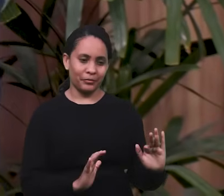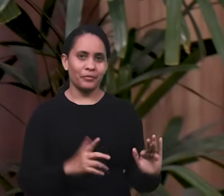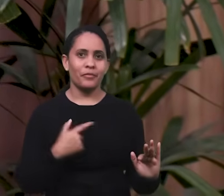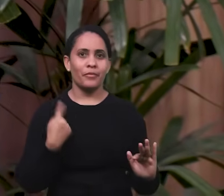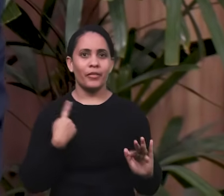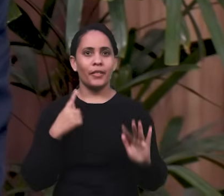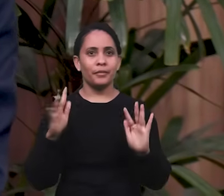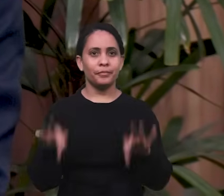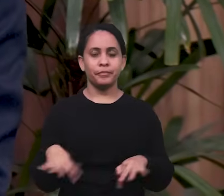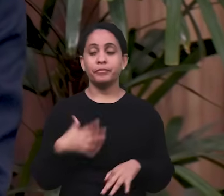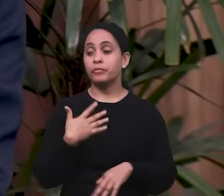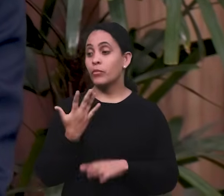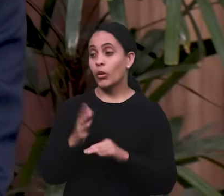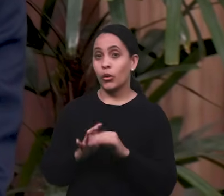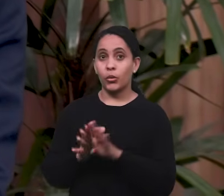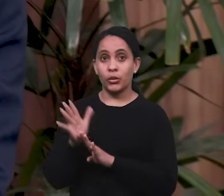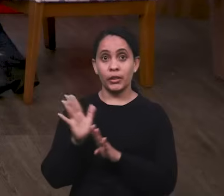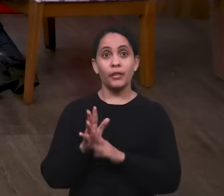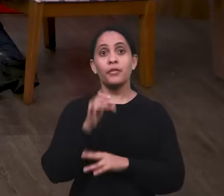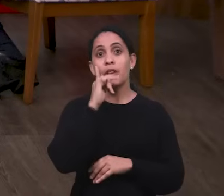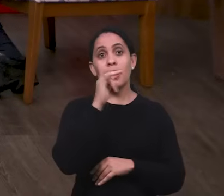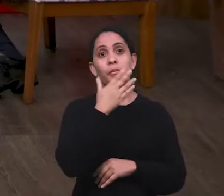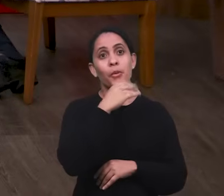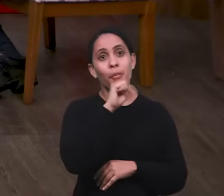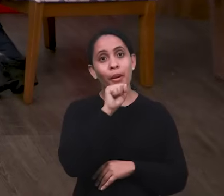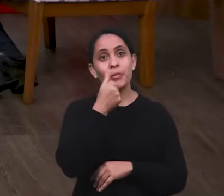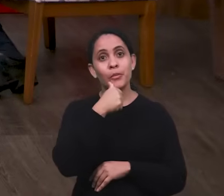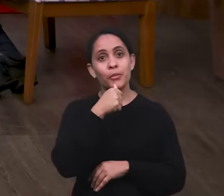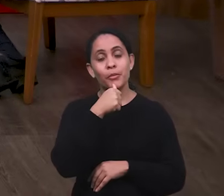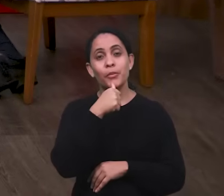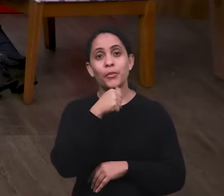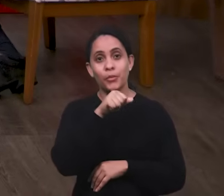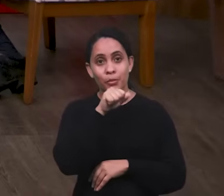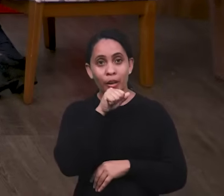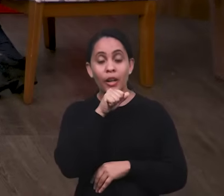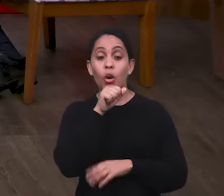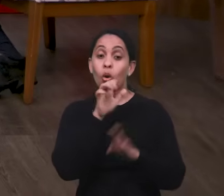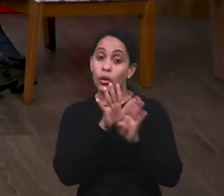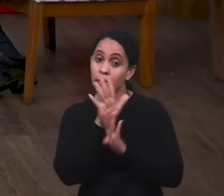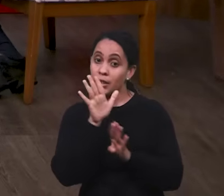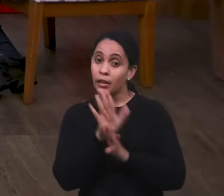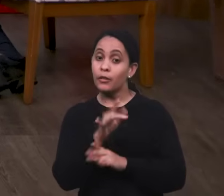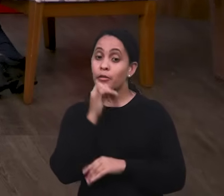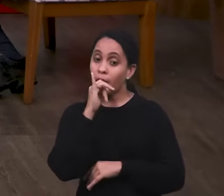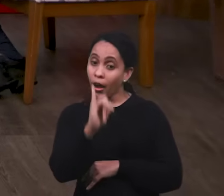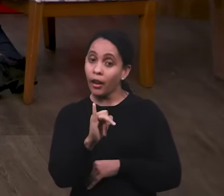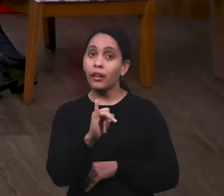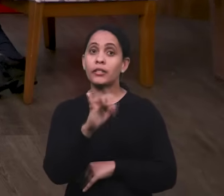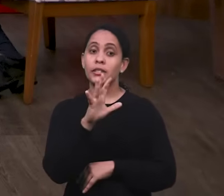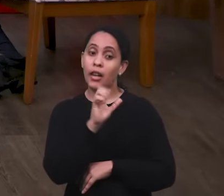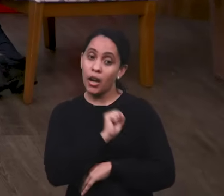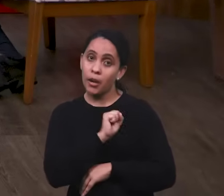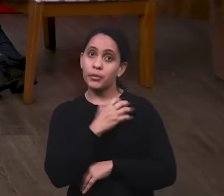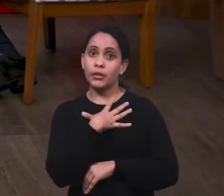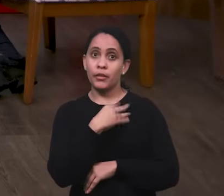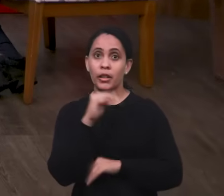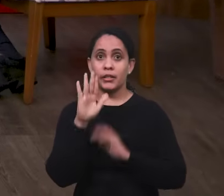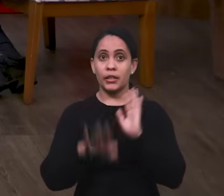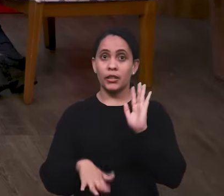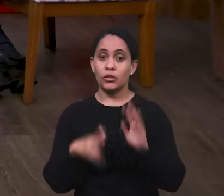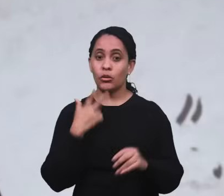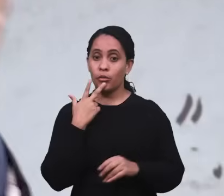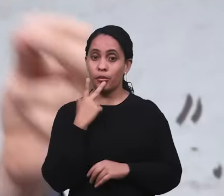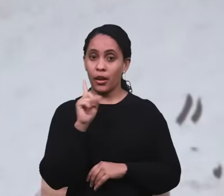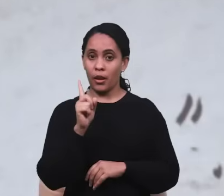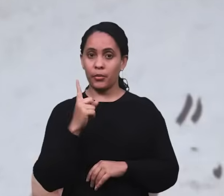chegando, mas eu queria Então, as considerações um finais. conselho: diga ao seu filho que você o ama. Isso aí. Porque às vezes nós